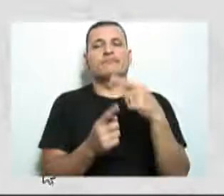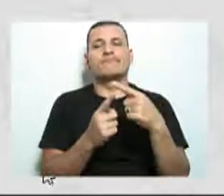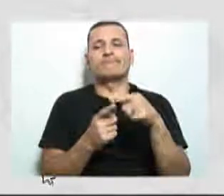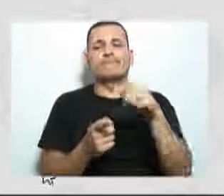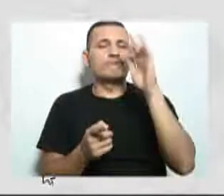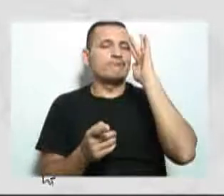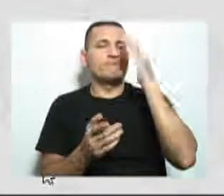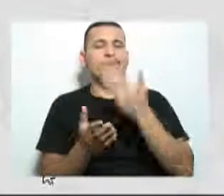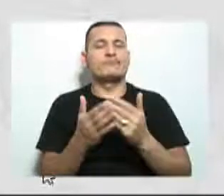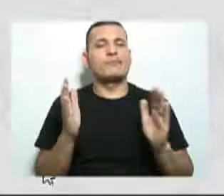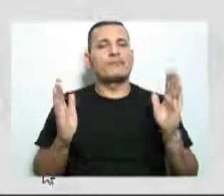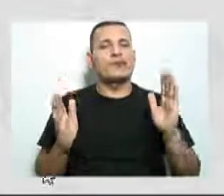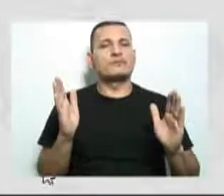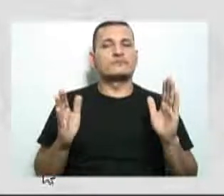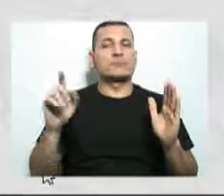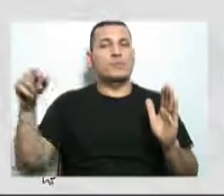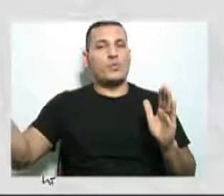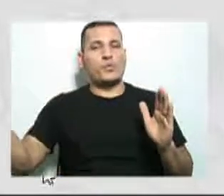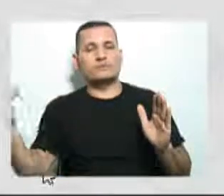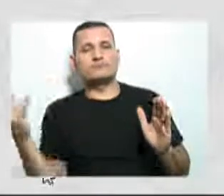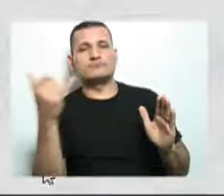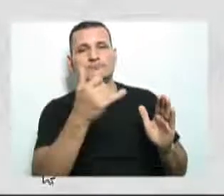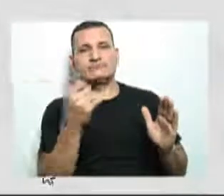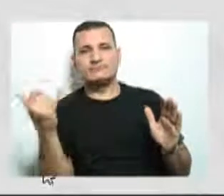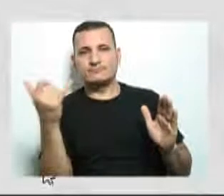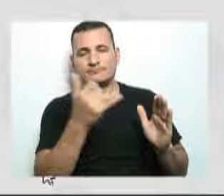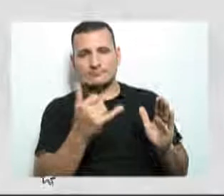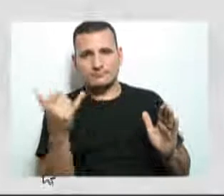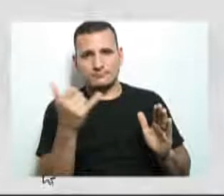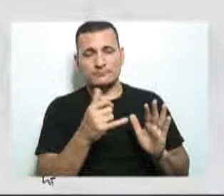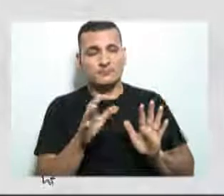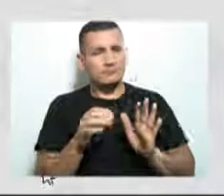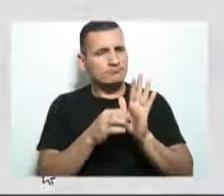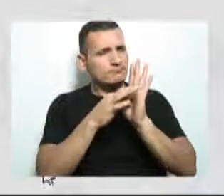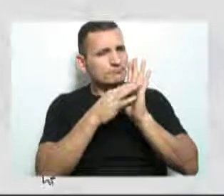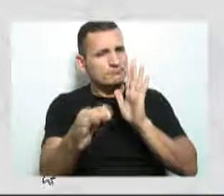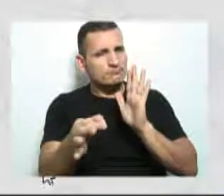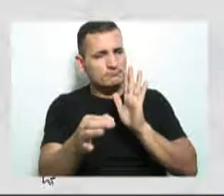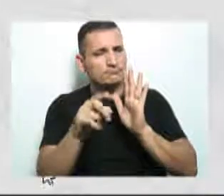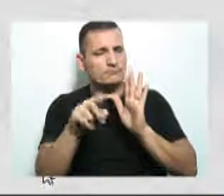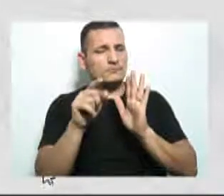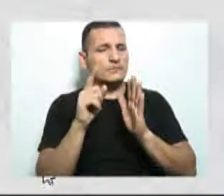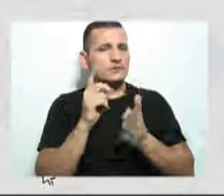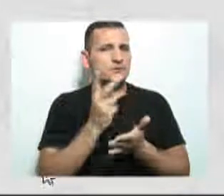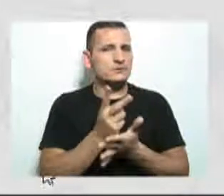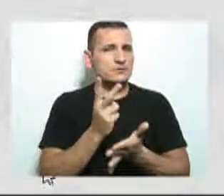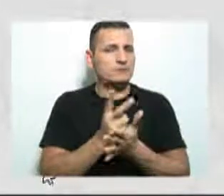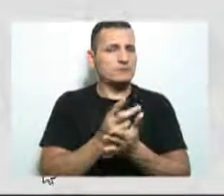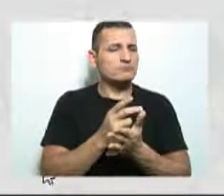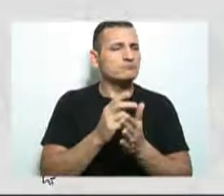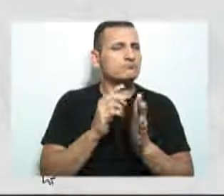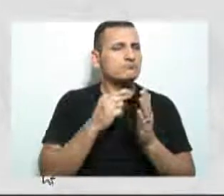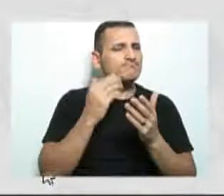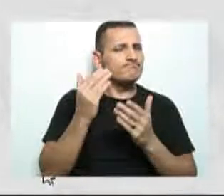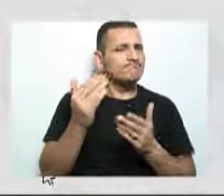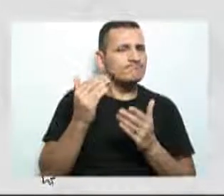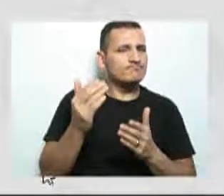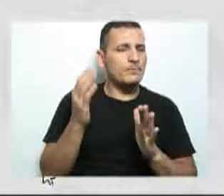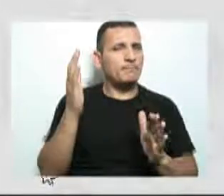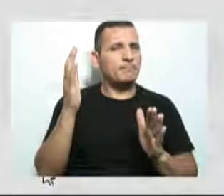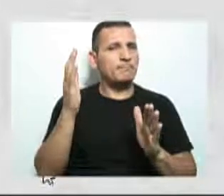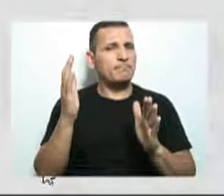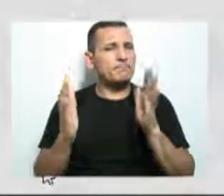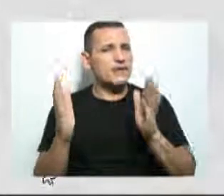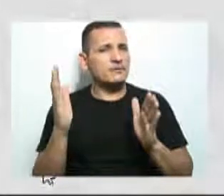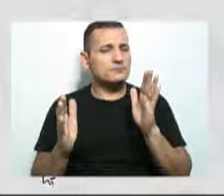limites divulgados pela outra parte. Uma dica é, sempre duvide do prazo final, tá? Avaliando os